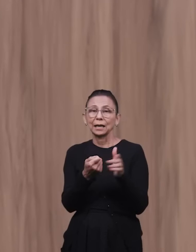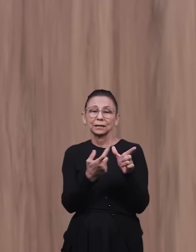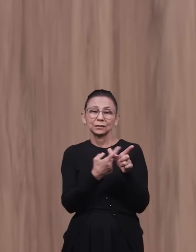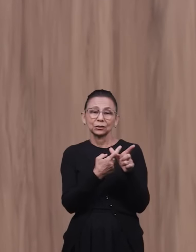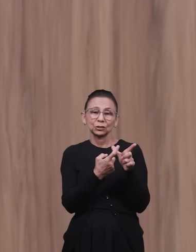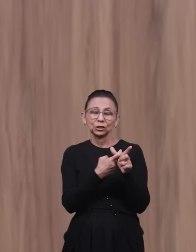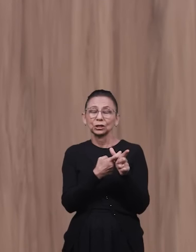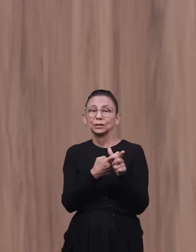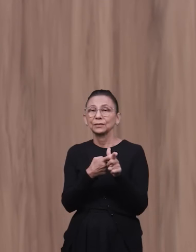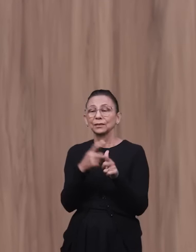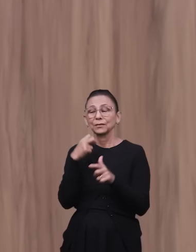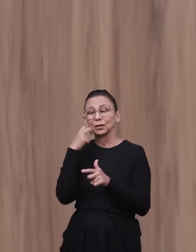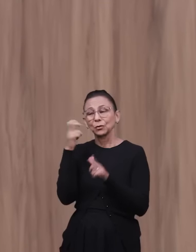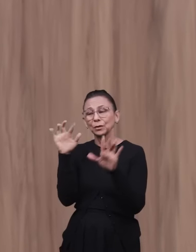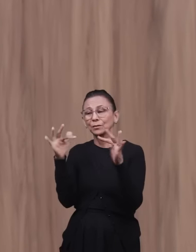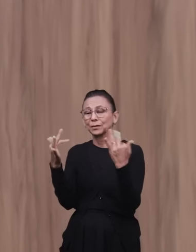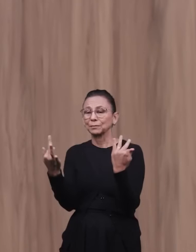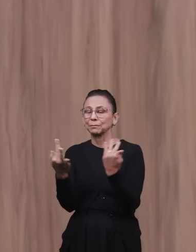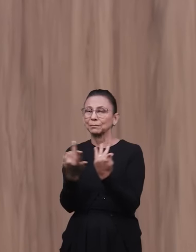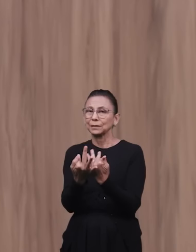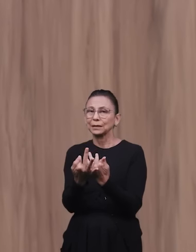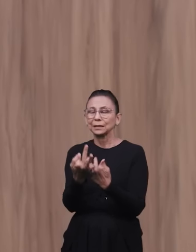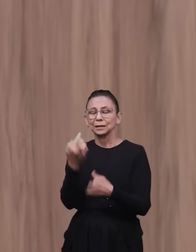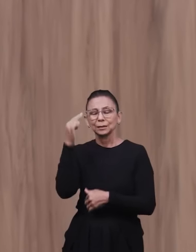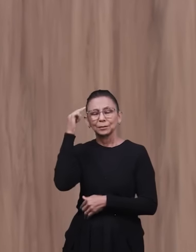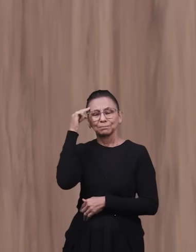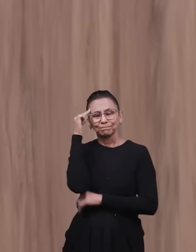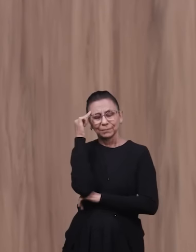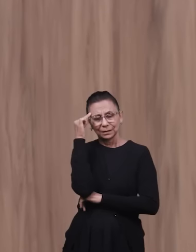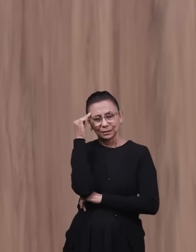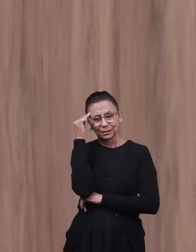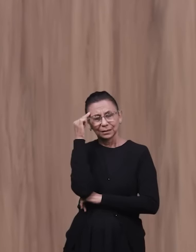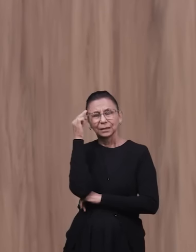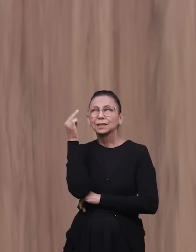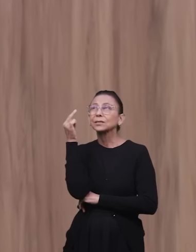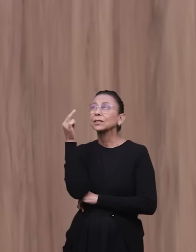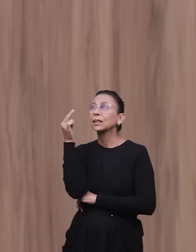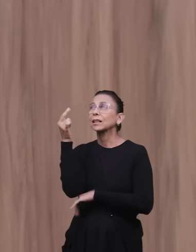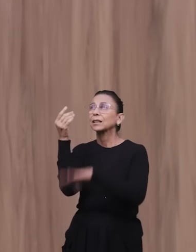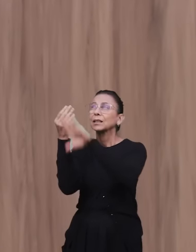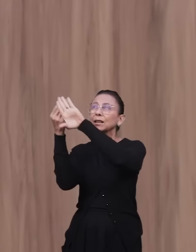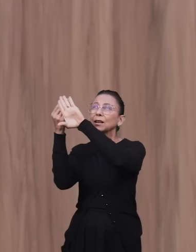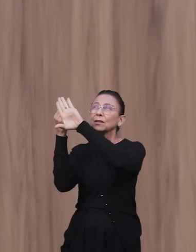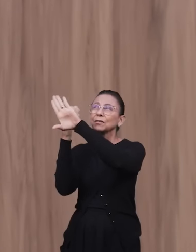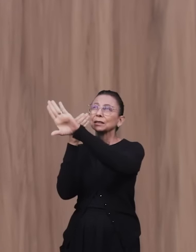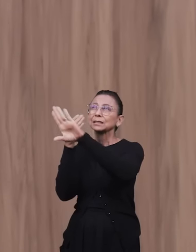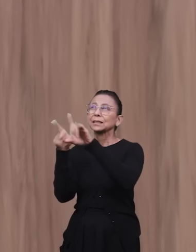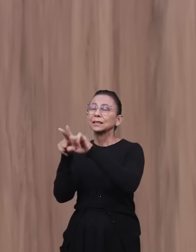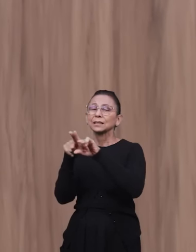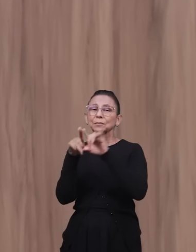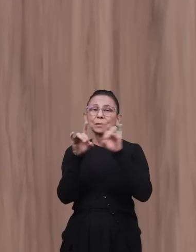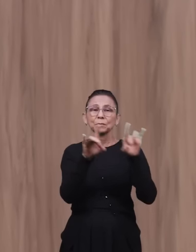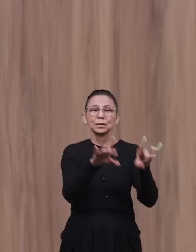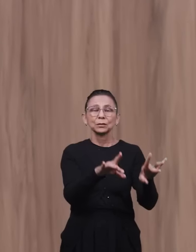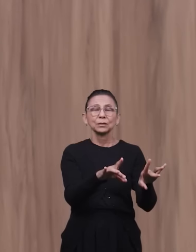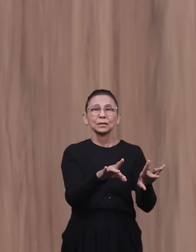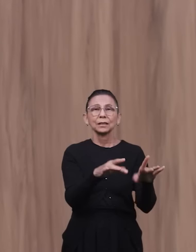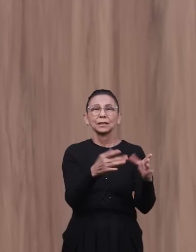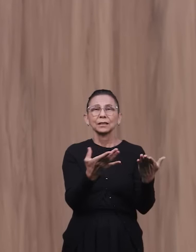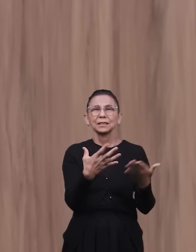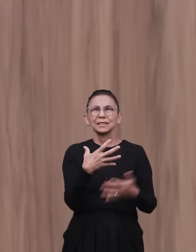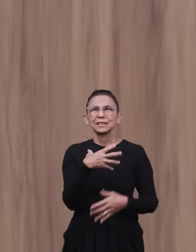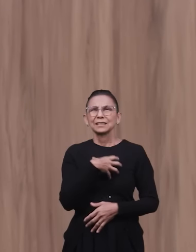obrigações financeiras. Ele está pensando em se afastar do Senhor e deixar a família,